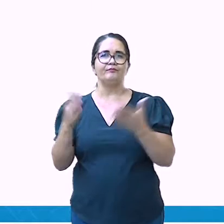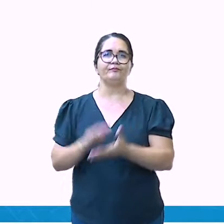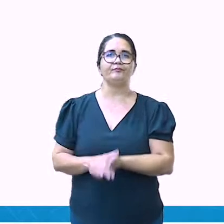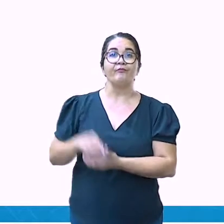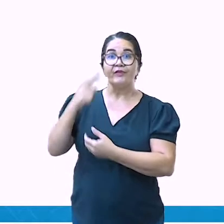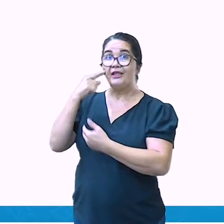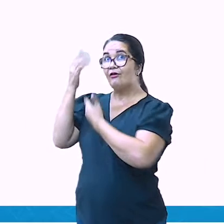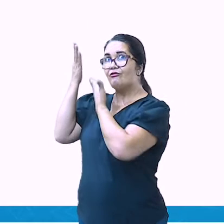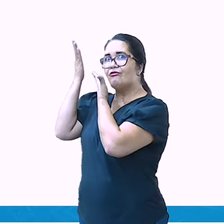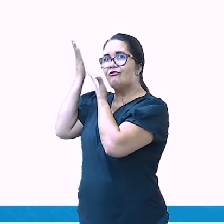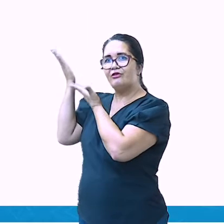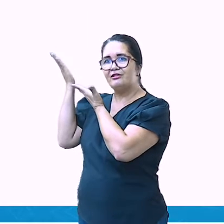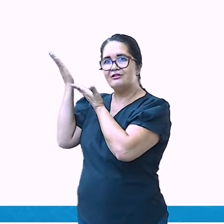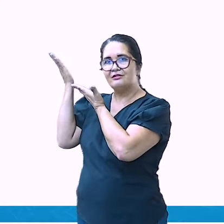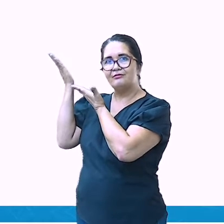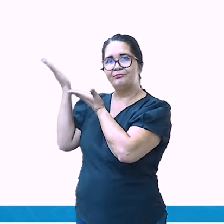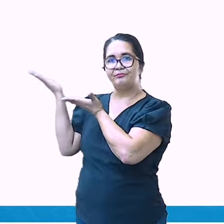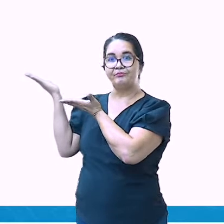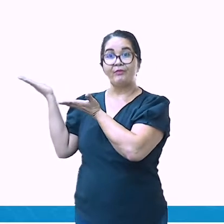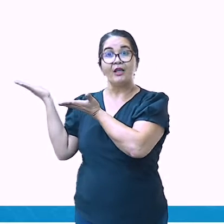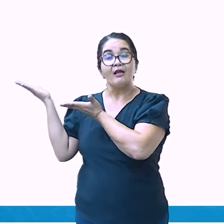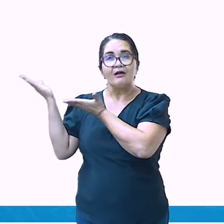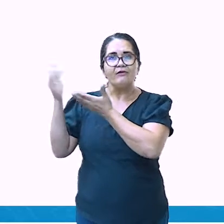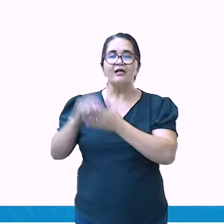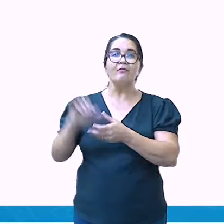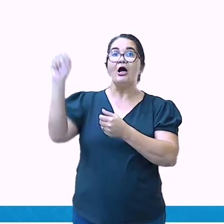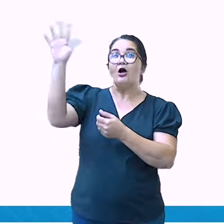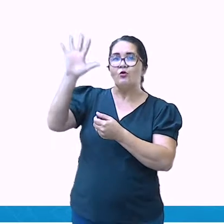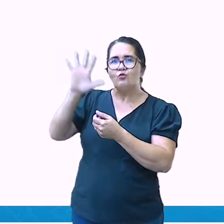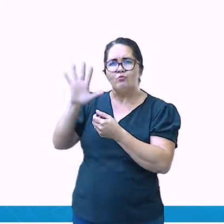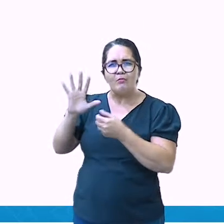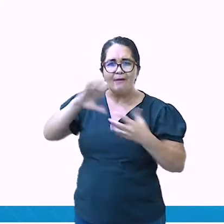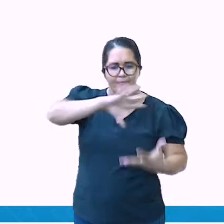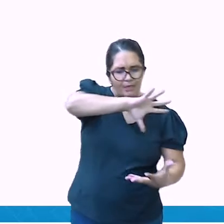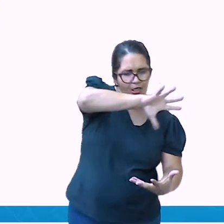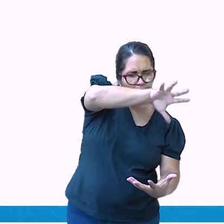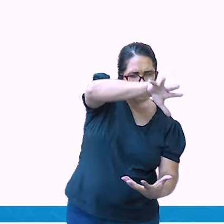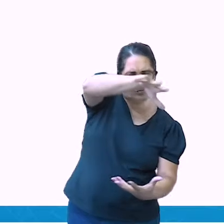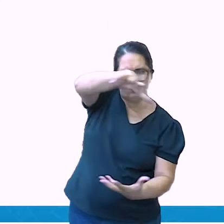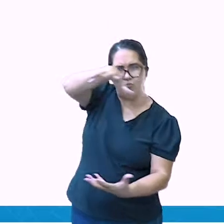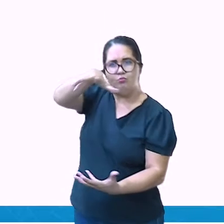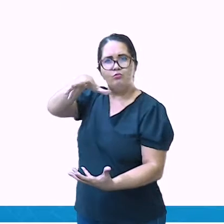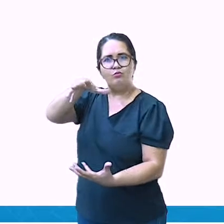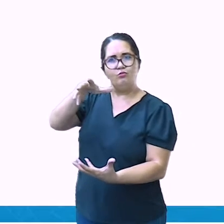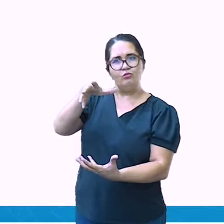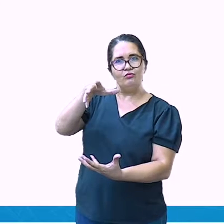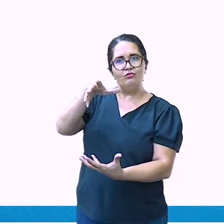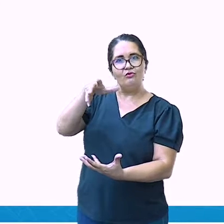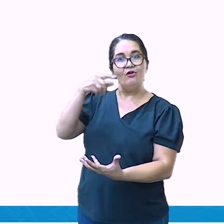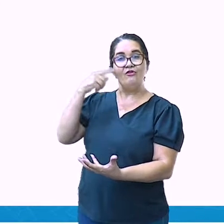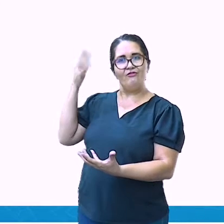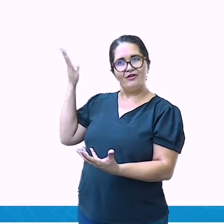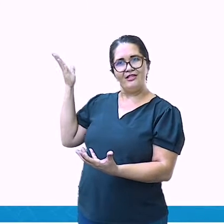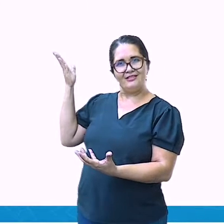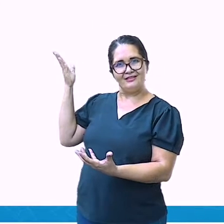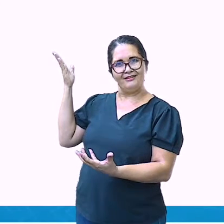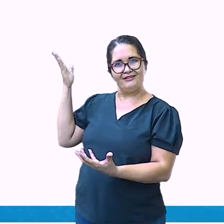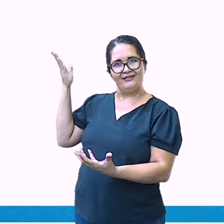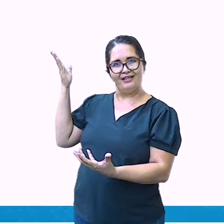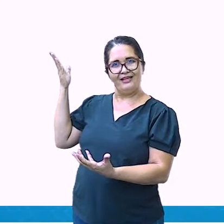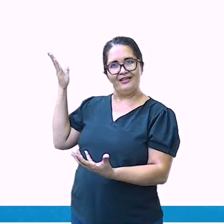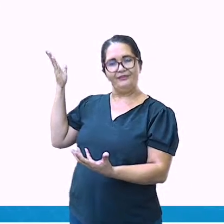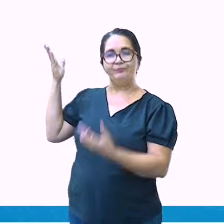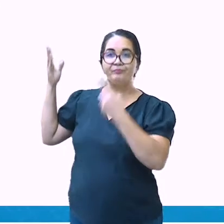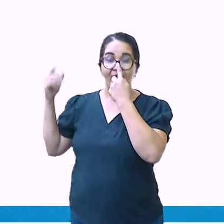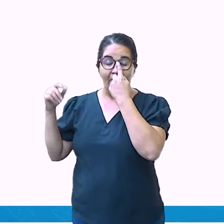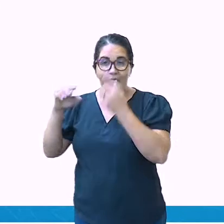E aí, nós temos aqui o Mapa Mundi para explicar para vocês que nós ficamos aqui na